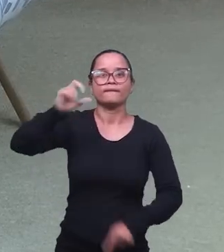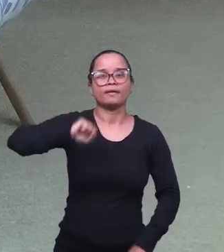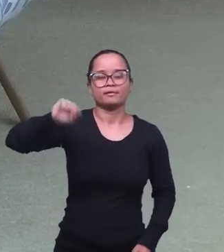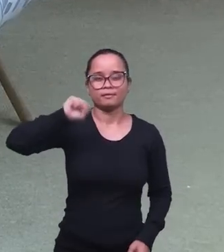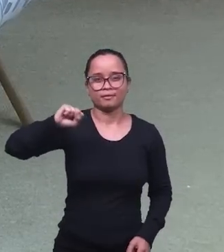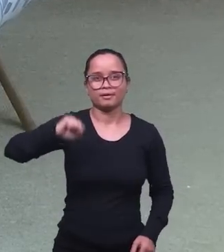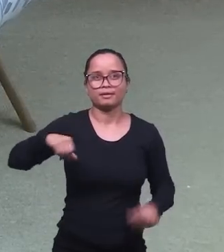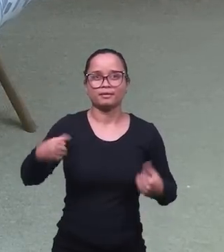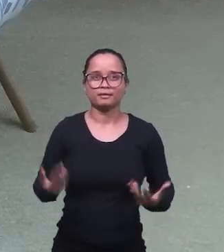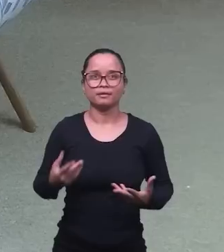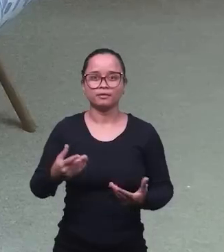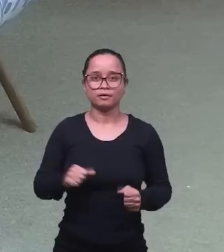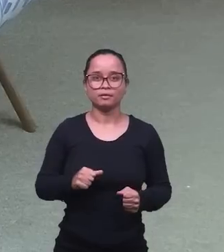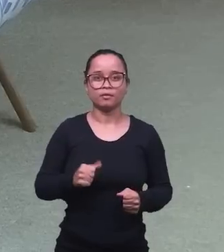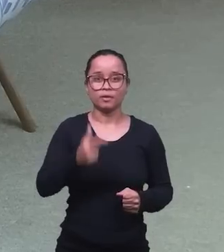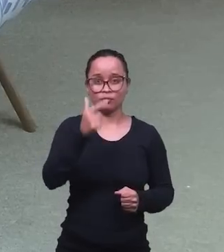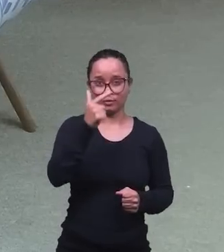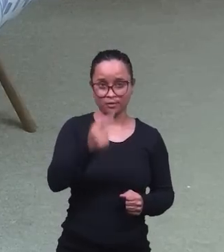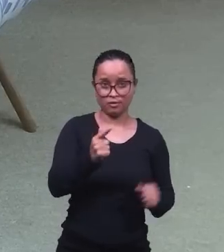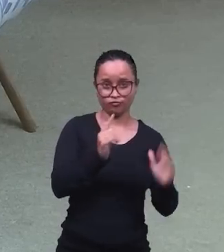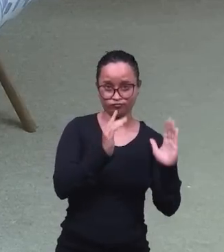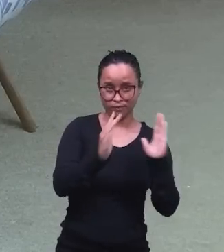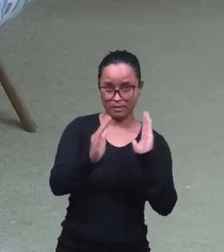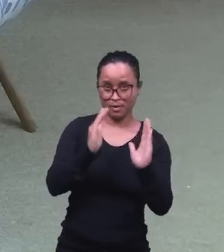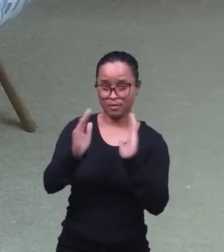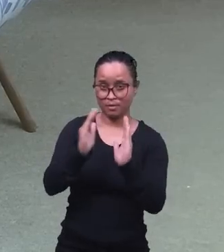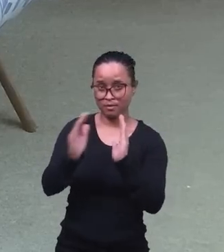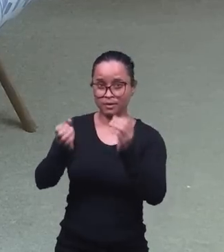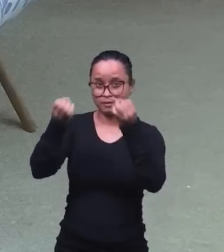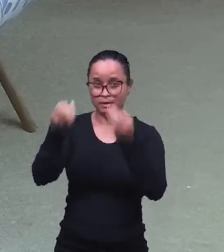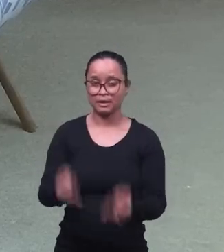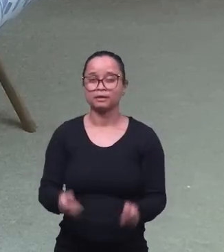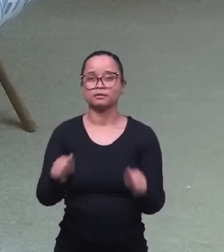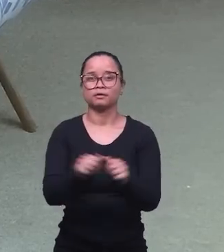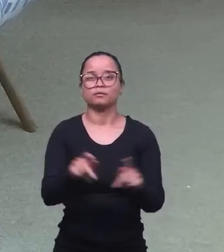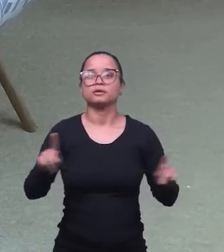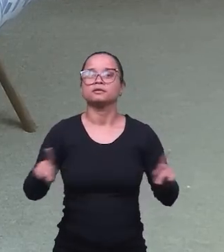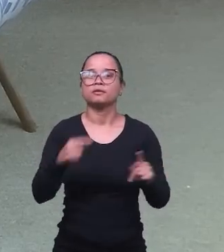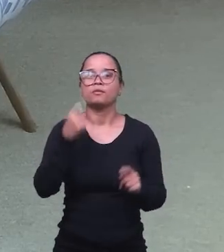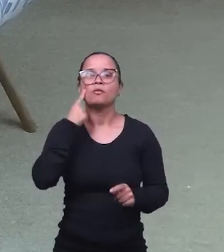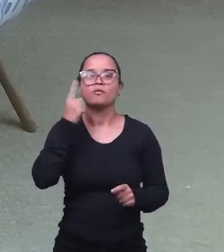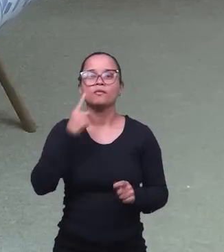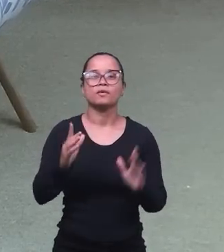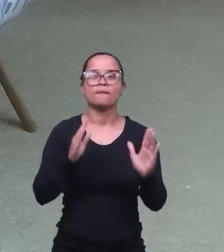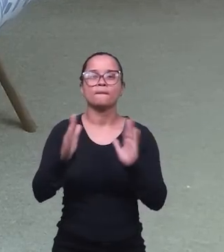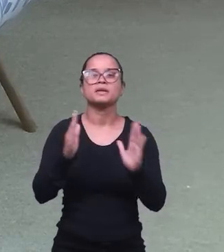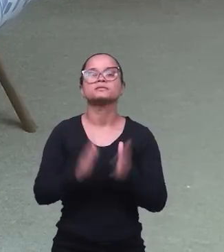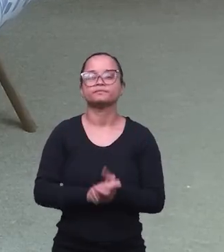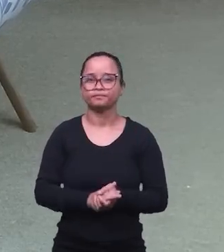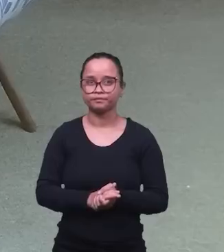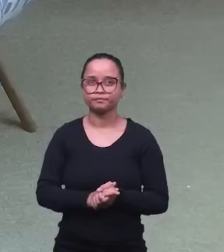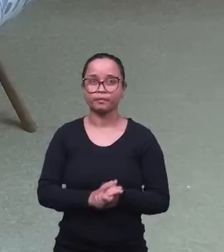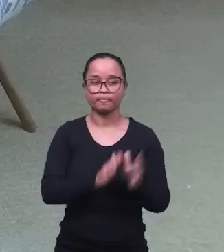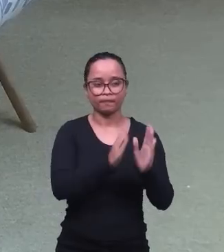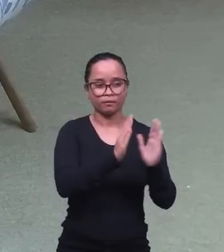venceu. Então nós vamos ver os 7 períodos da igreja, descrito no livro de Apocalipse. Nós vamos ver o período que a igreja